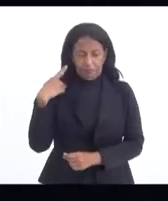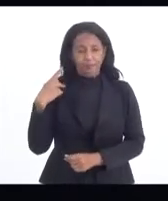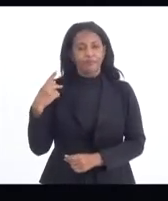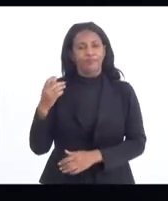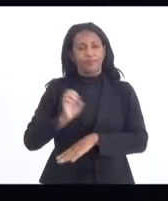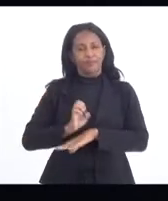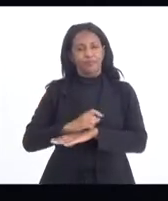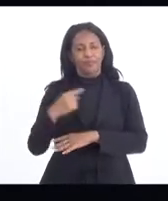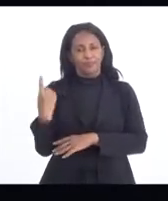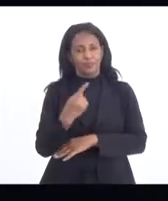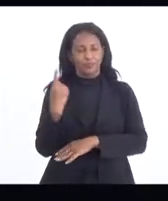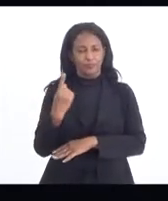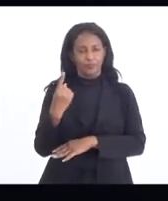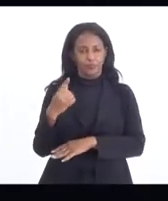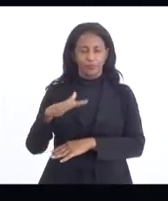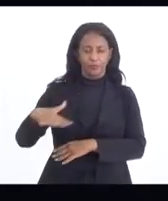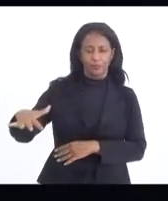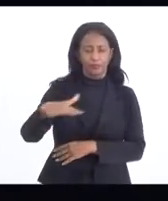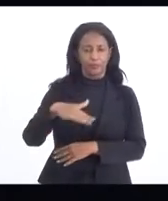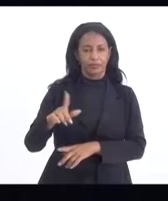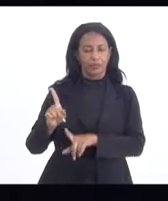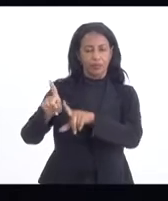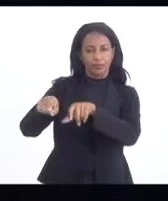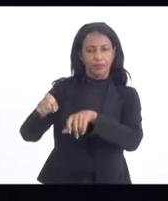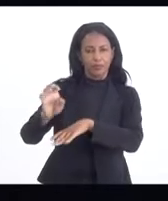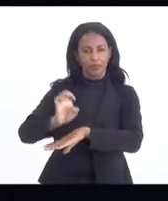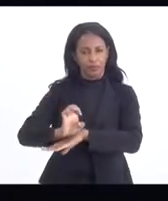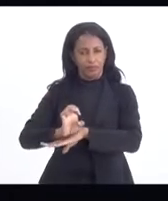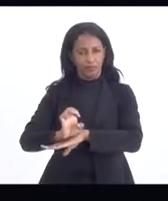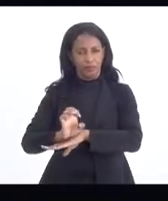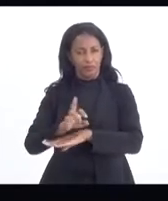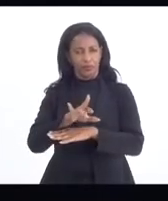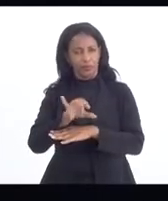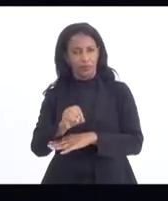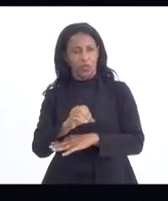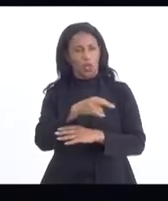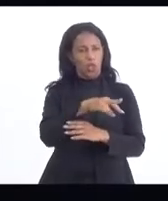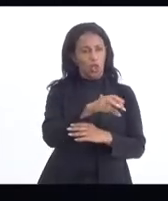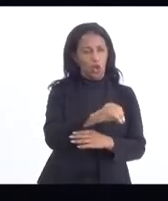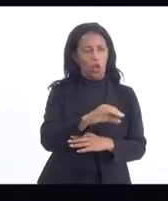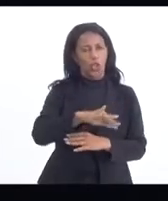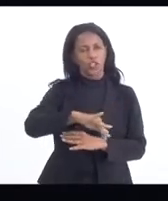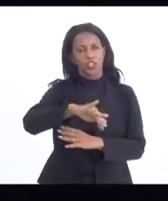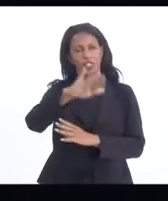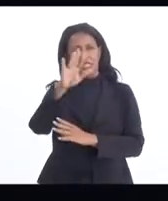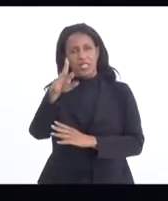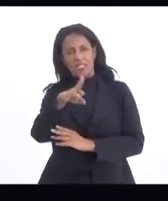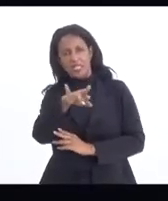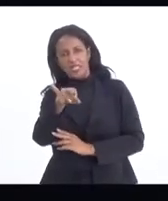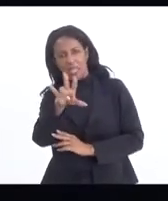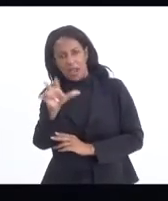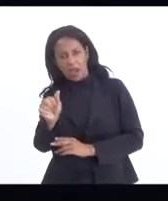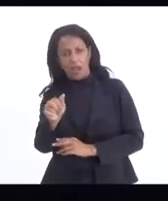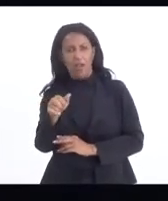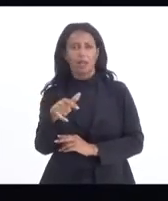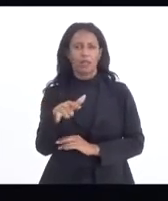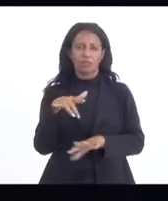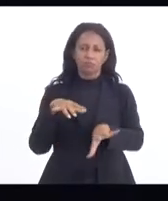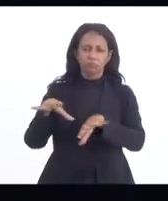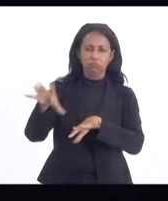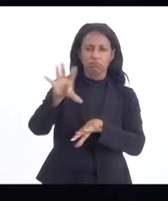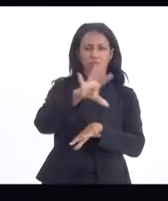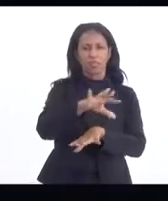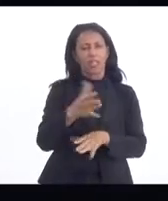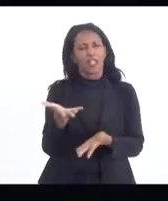nossa paixão, que é o interior do Estado do Rio de Janeiro, Norte, Noroeste, região serrana, que a gente cuida com tanto carinho. Para